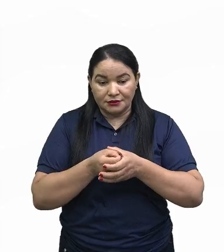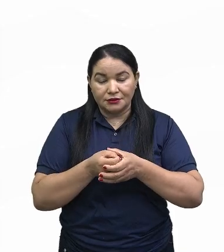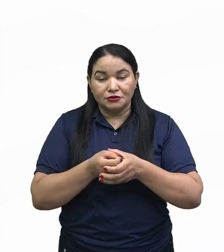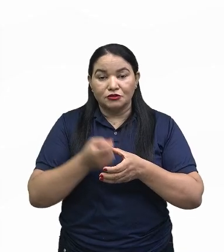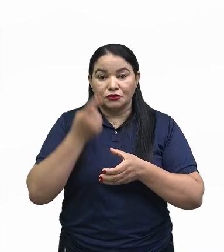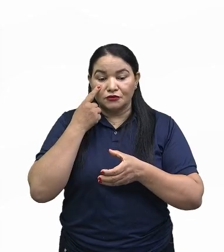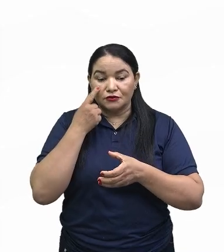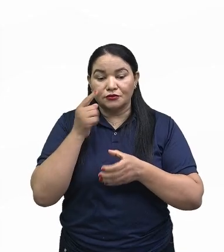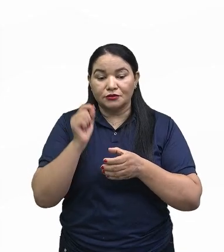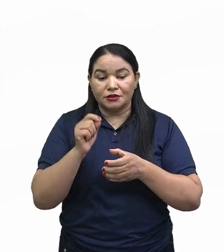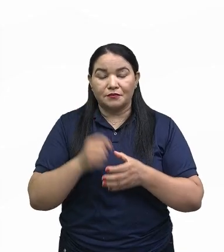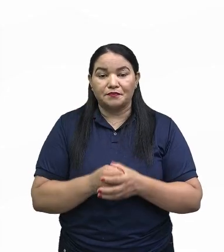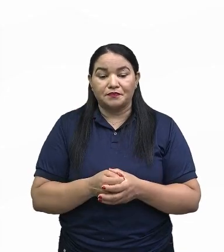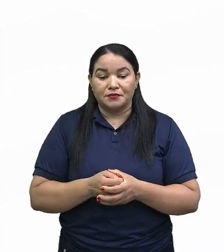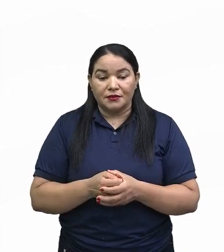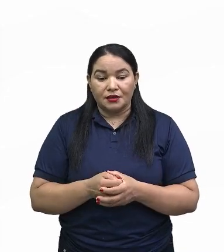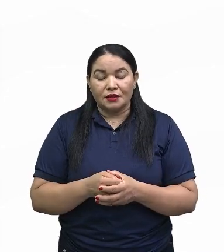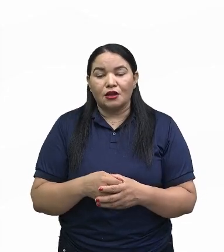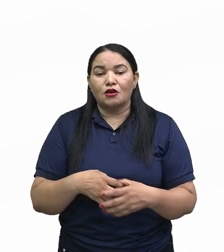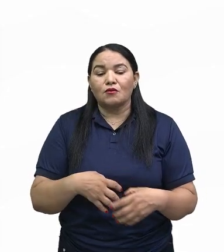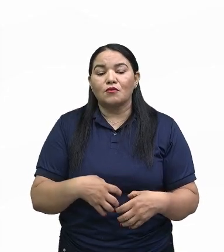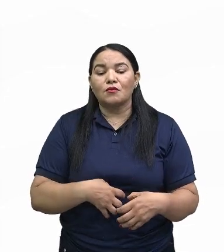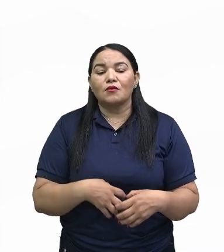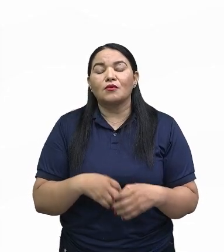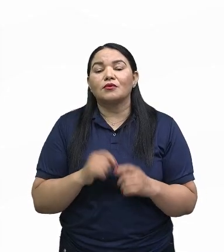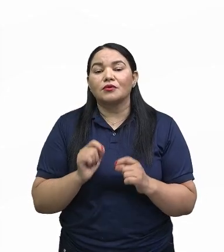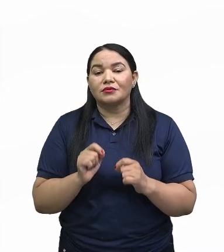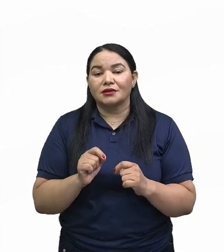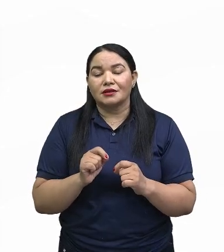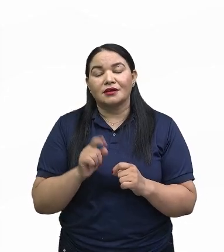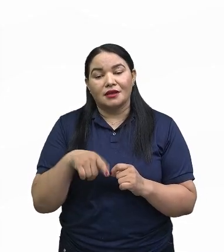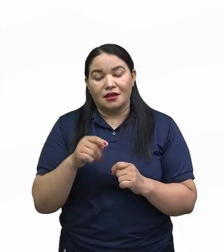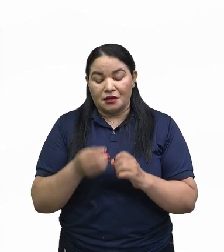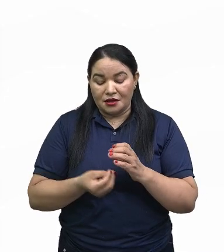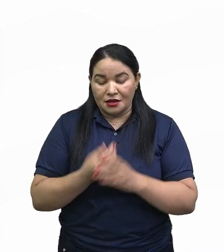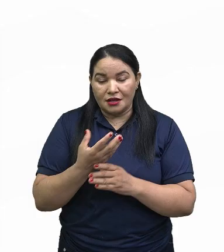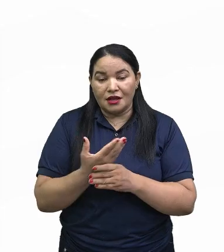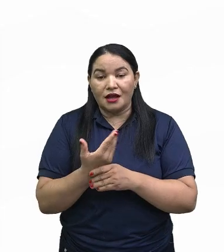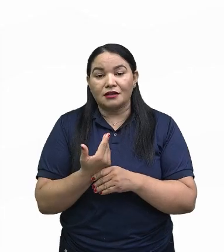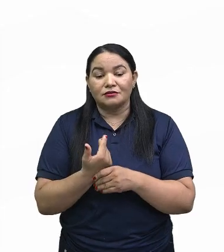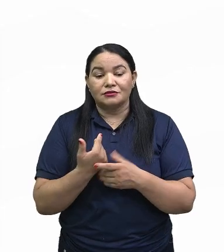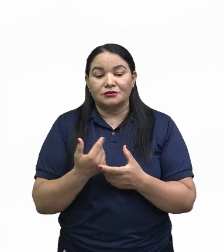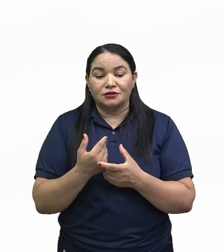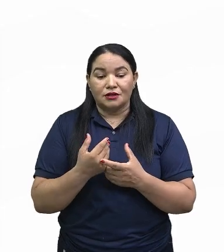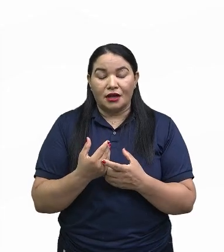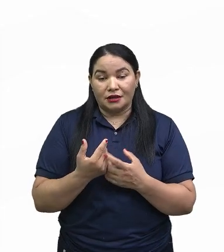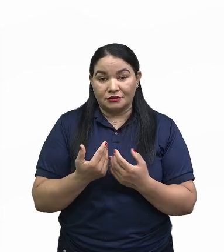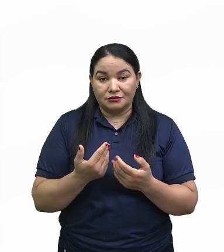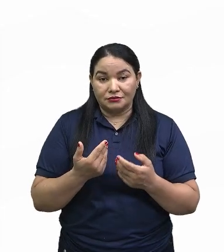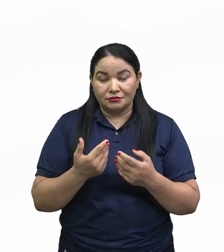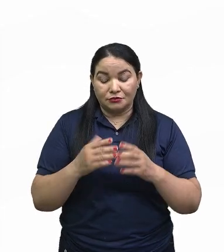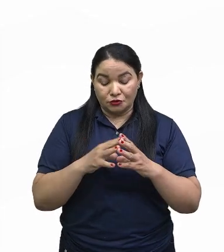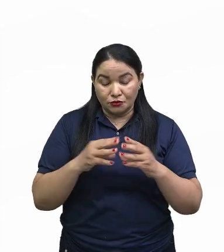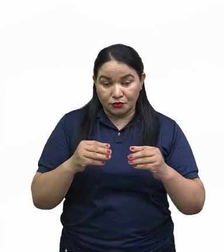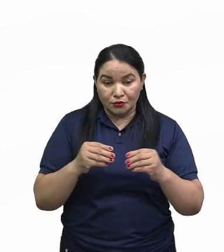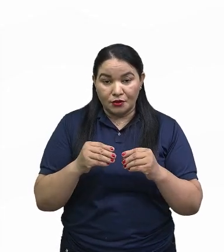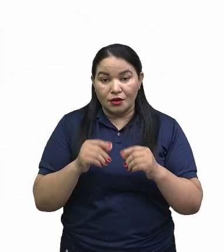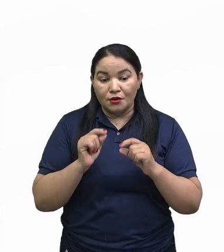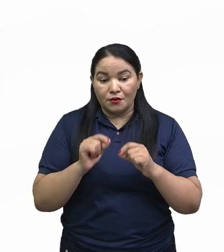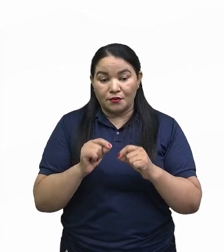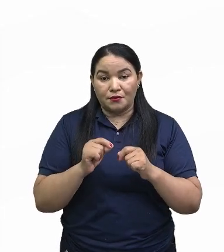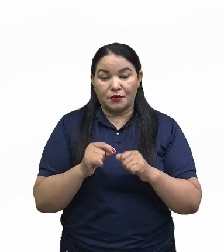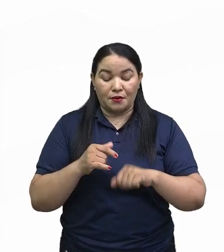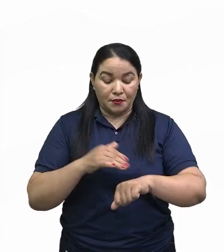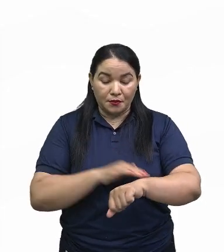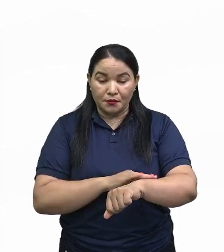ali um órgão. E esse órgão que você está visualizando, ele é formado, né, por um tecido especializado que contém células que vão desempenhar